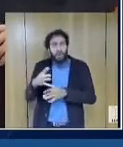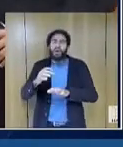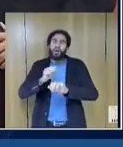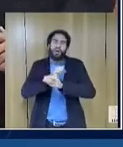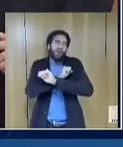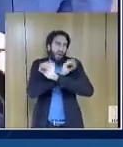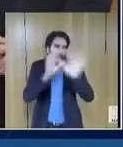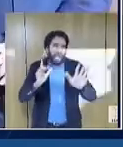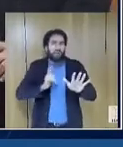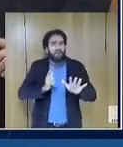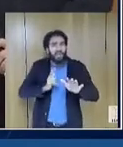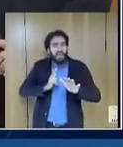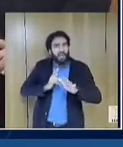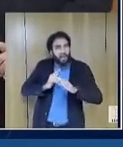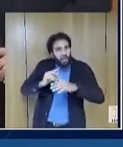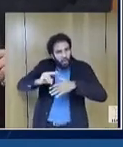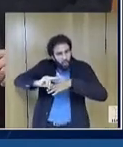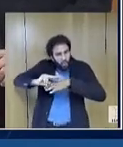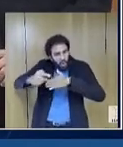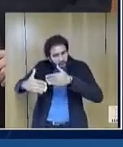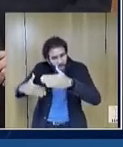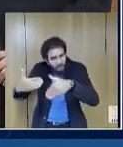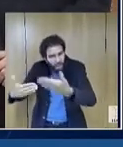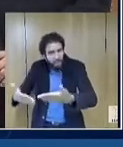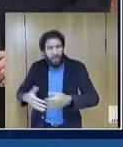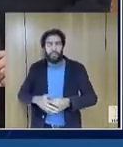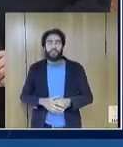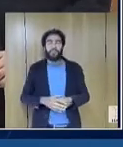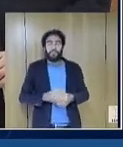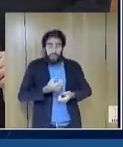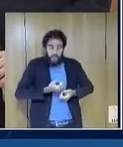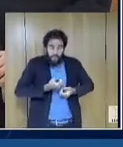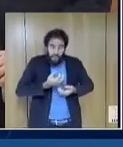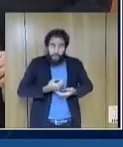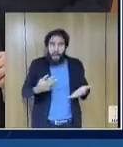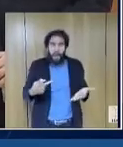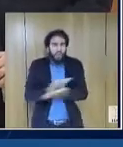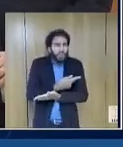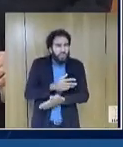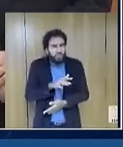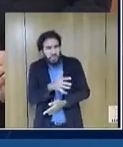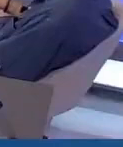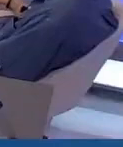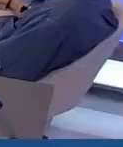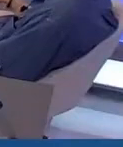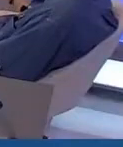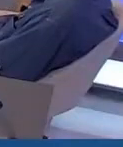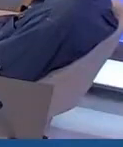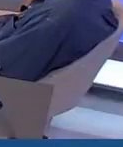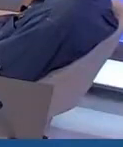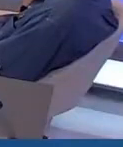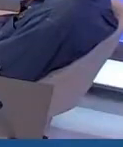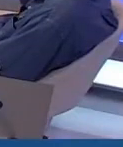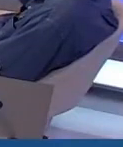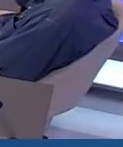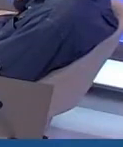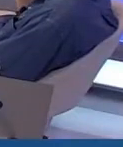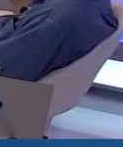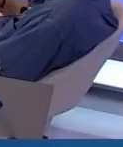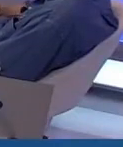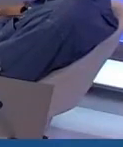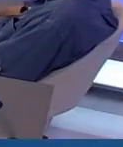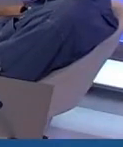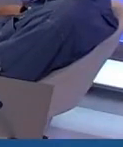assassinada, no dia em que a Marielle foi morta, foi lá fazer no Vivendas da Barra. Acho que isso é importante também, né, Elô? A gente